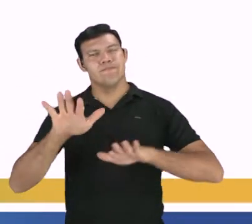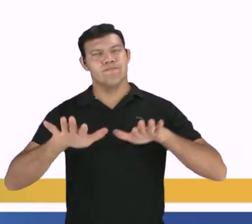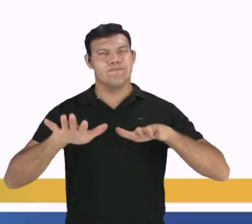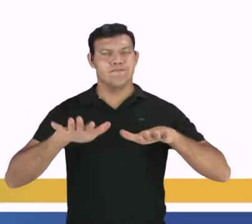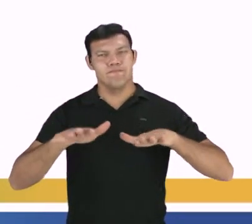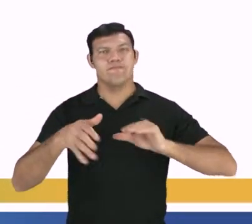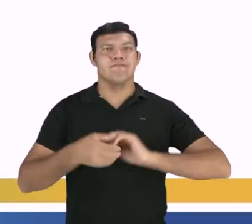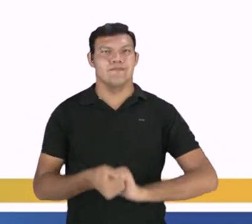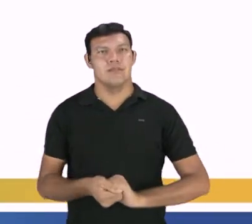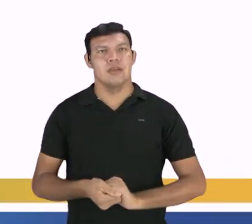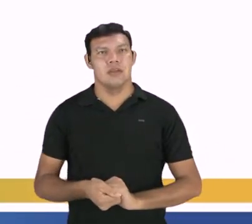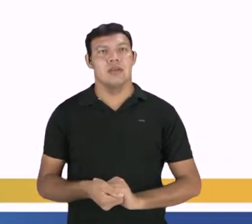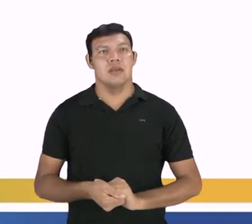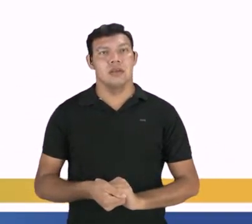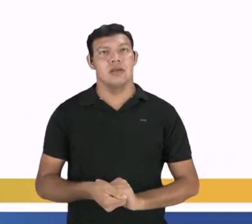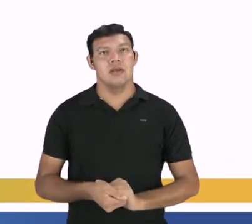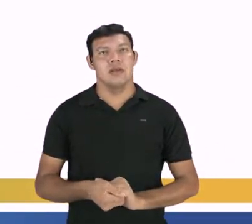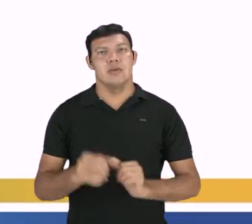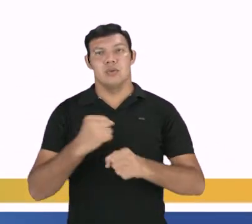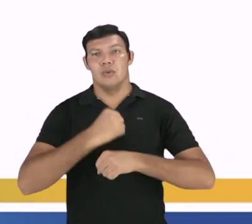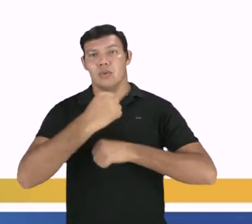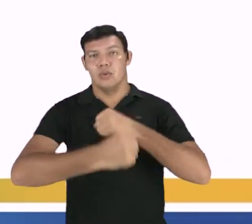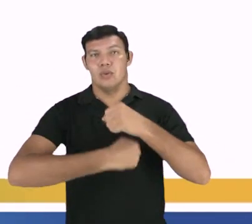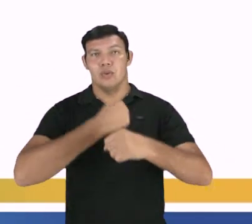aqui no Brasil. Estima-se que em